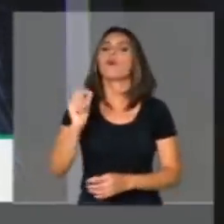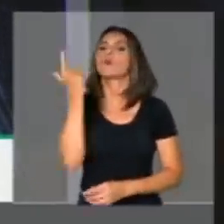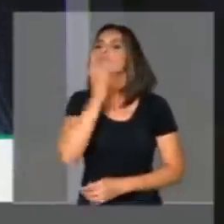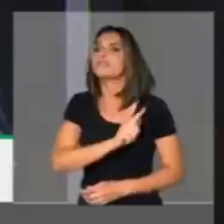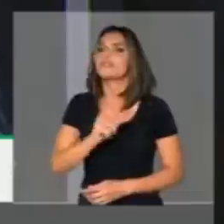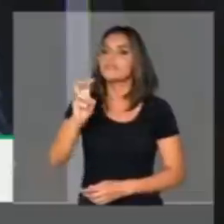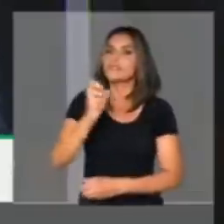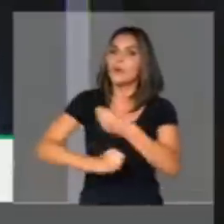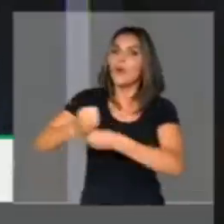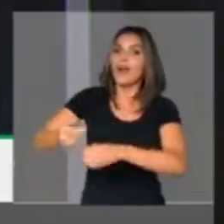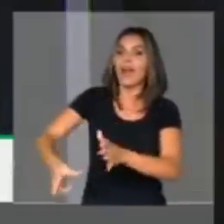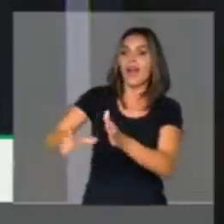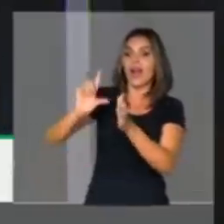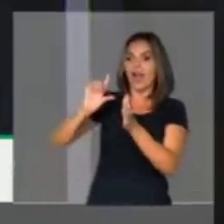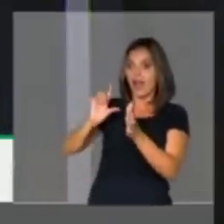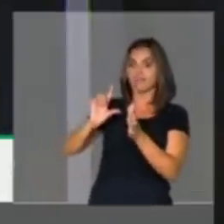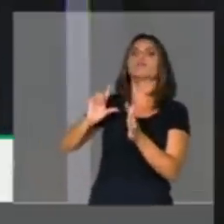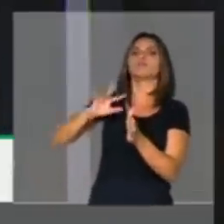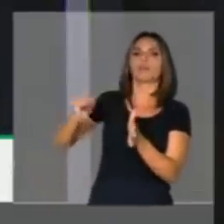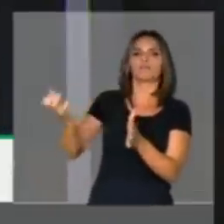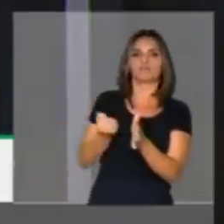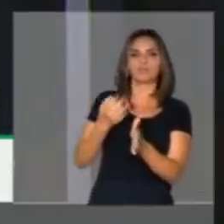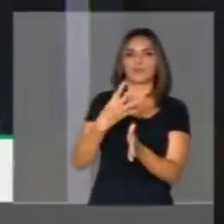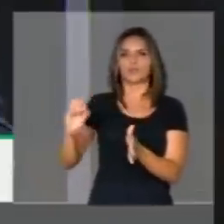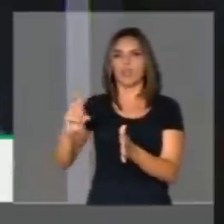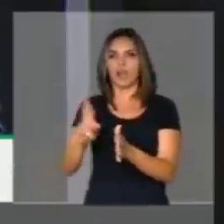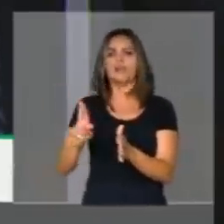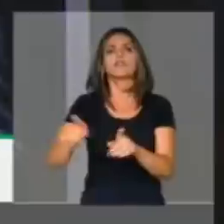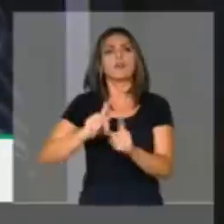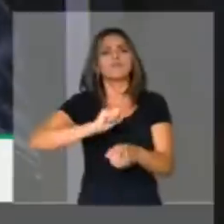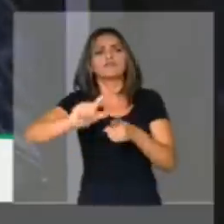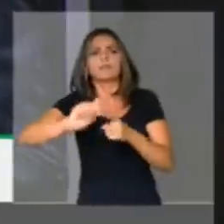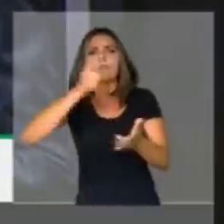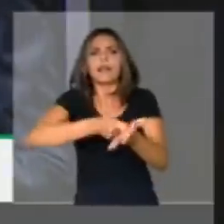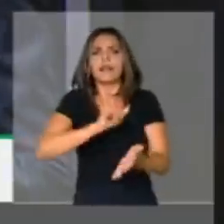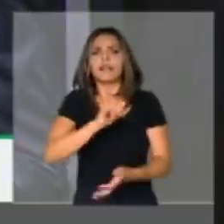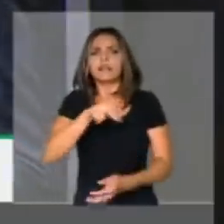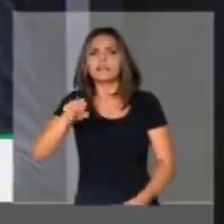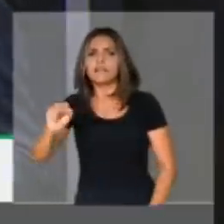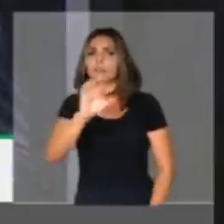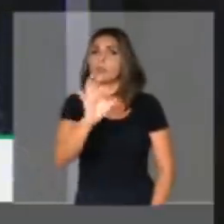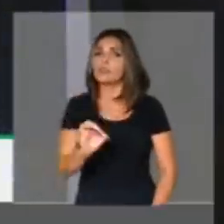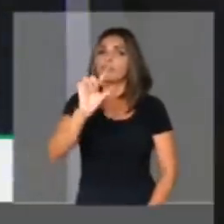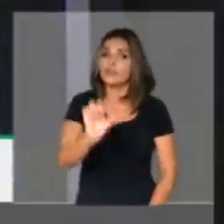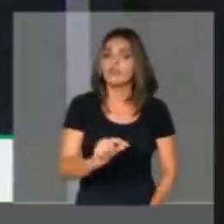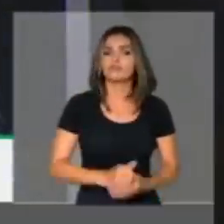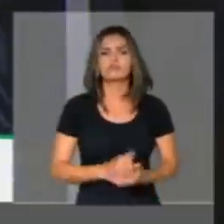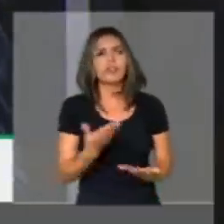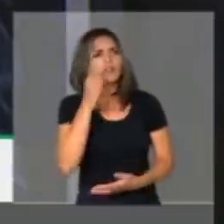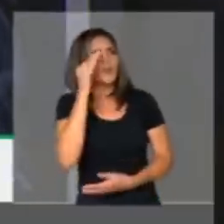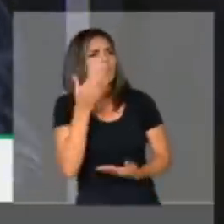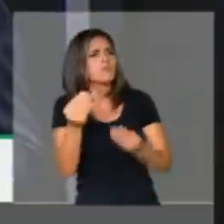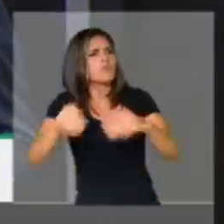em 5 anos e a alíquota vai diminuir. Mas aí me causou curiosidade, né? Bom, já que não prejudica os mais